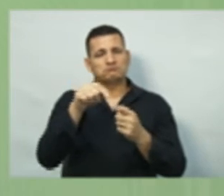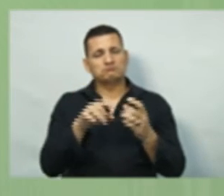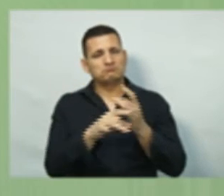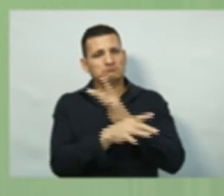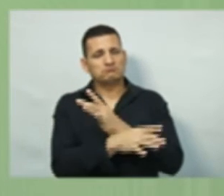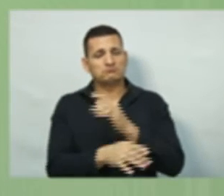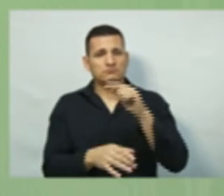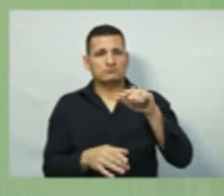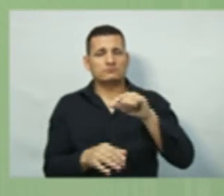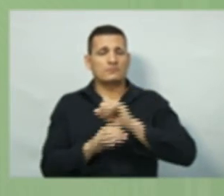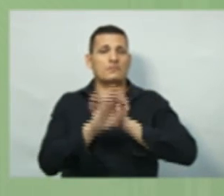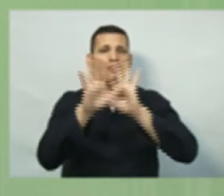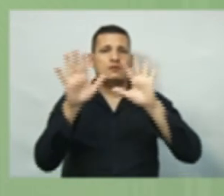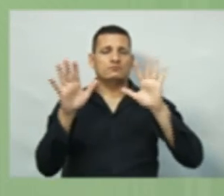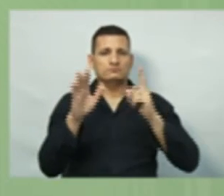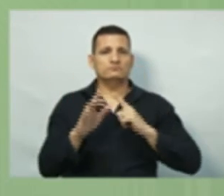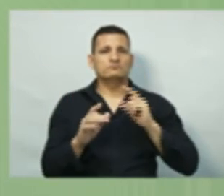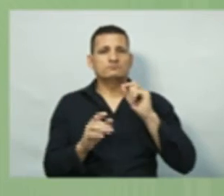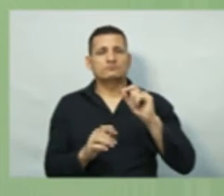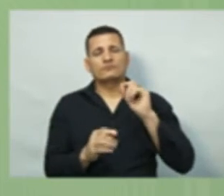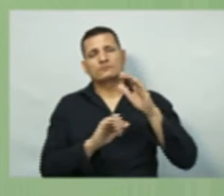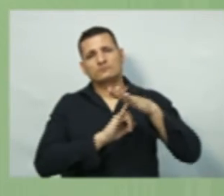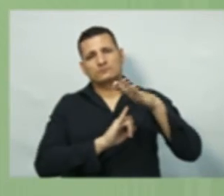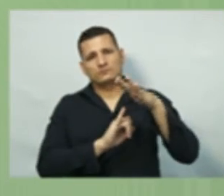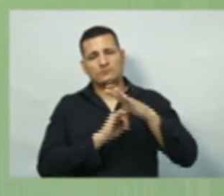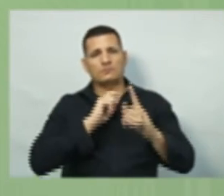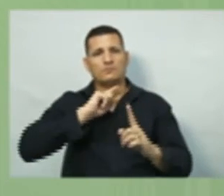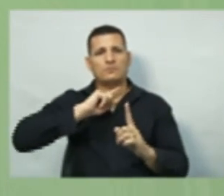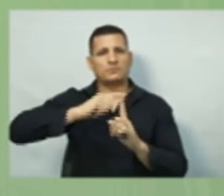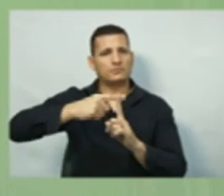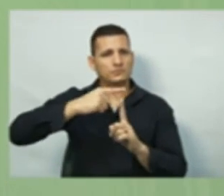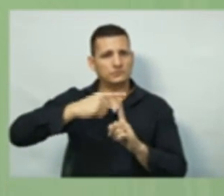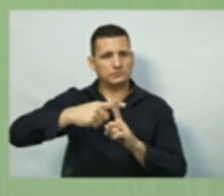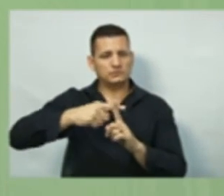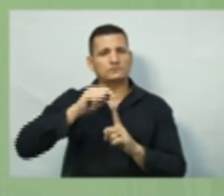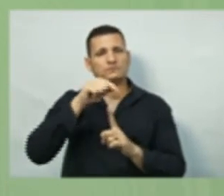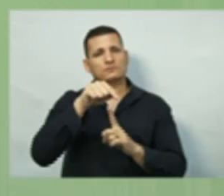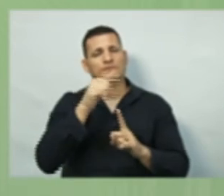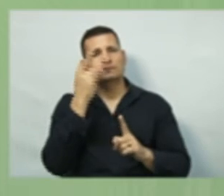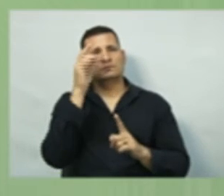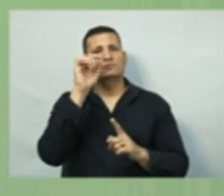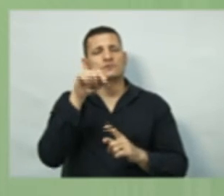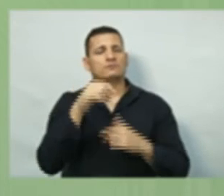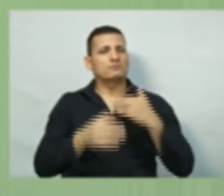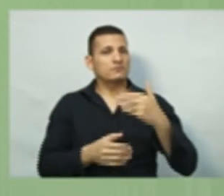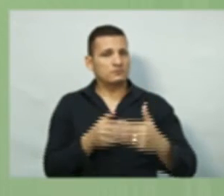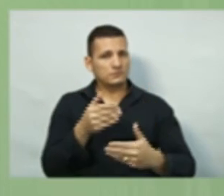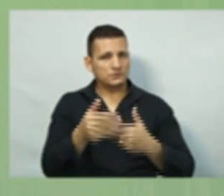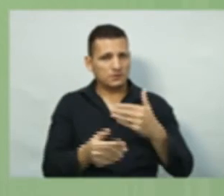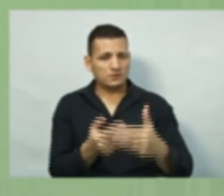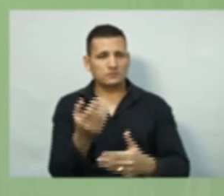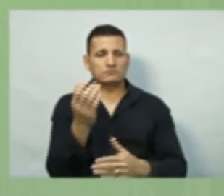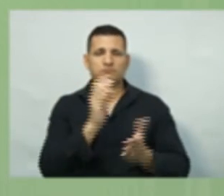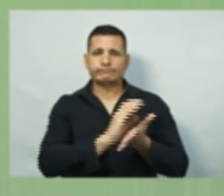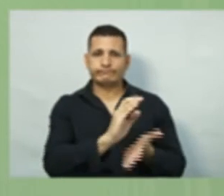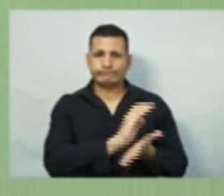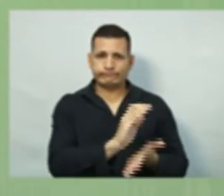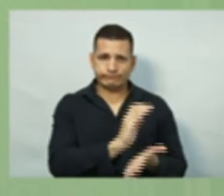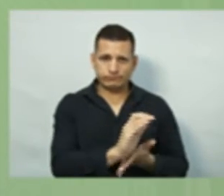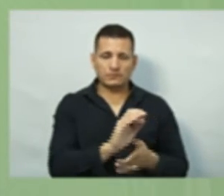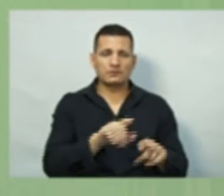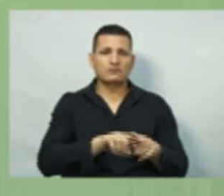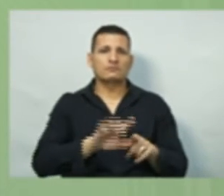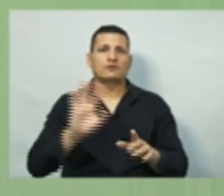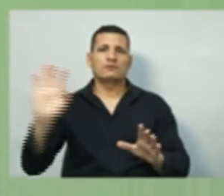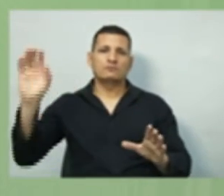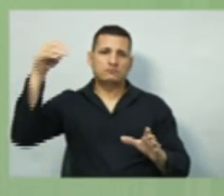foi ficando claro que instituições positivas que facilitem o processo de acumulação de capital e de incorporação